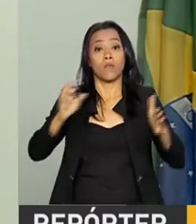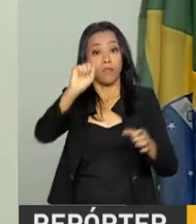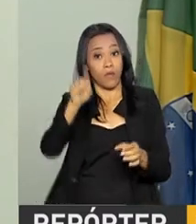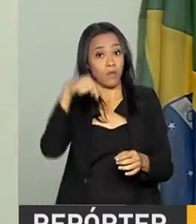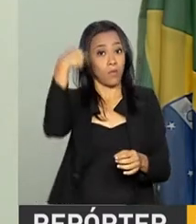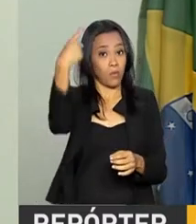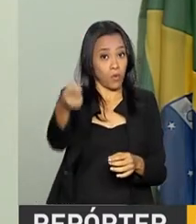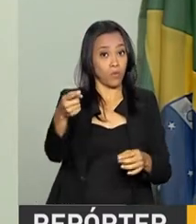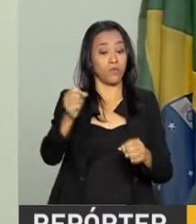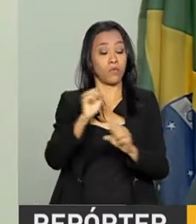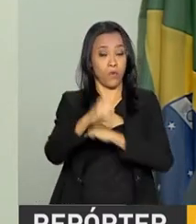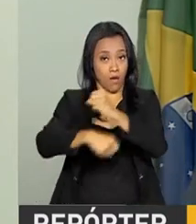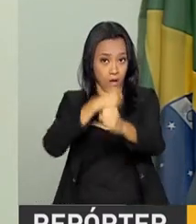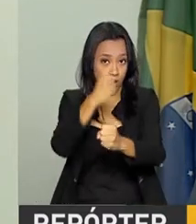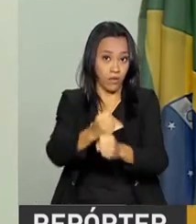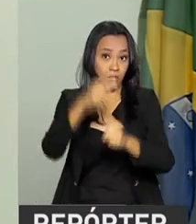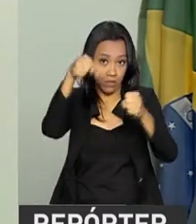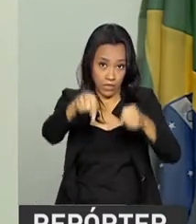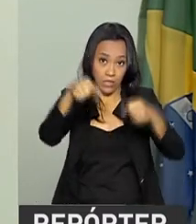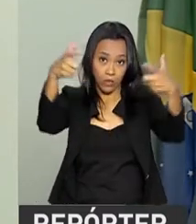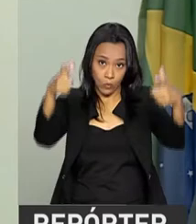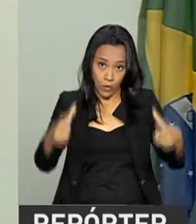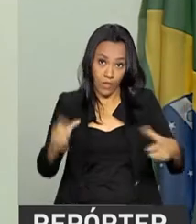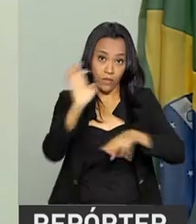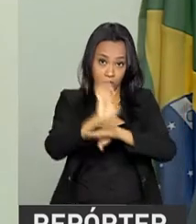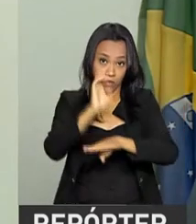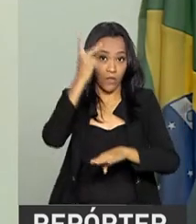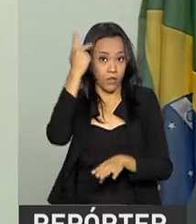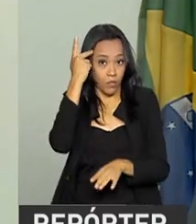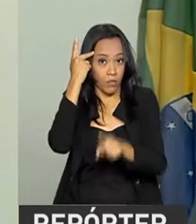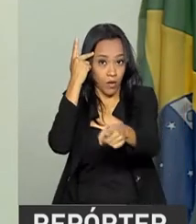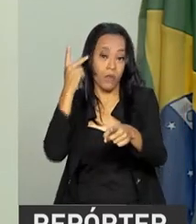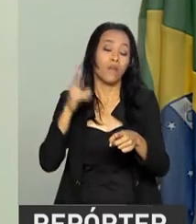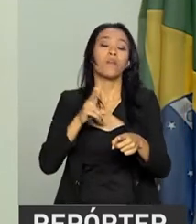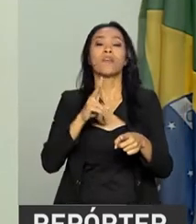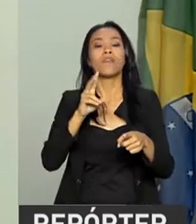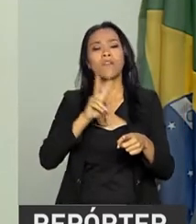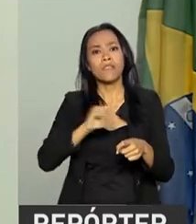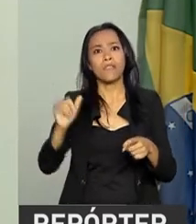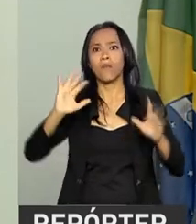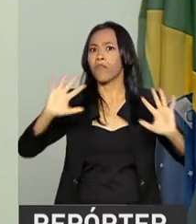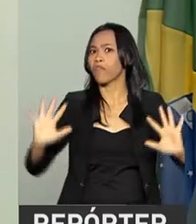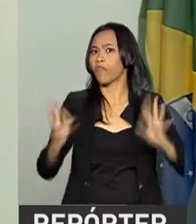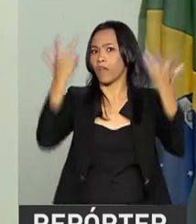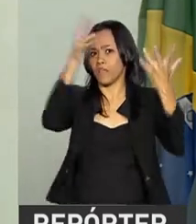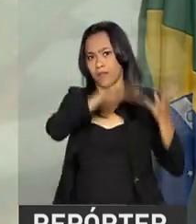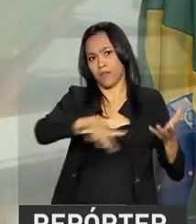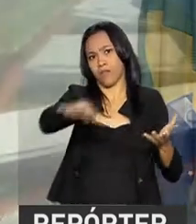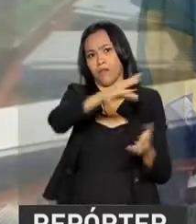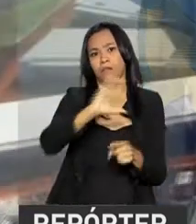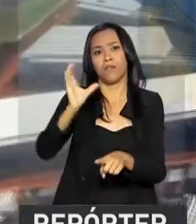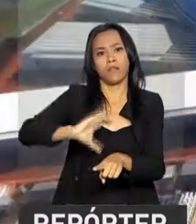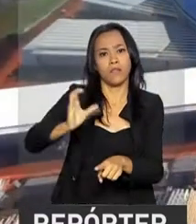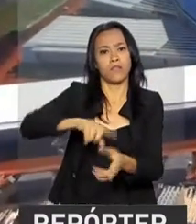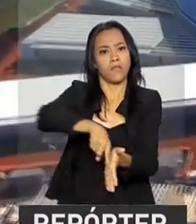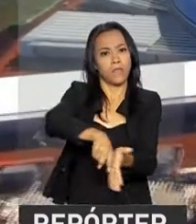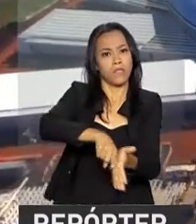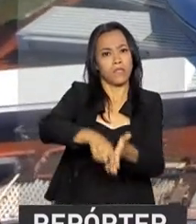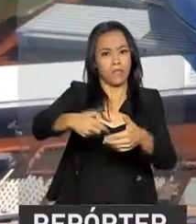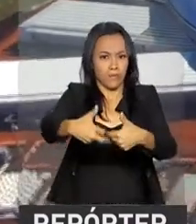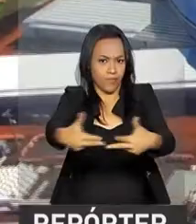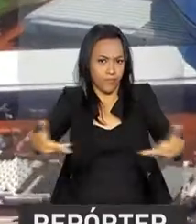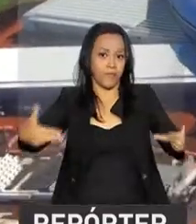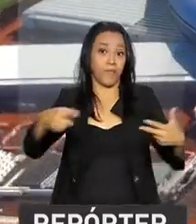cronograma tem sido mantido e será uma grande festa da ciência brasileira essa inauguração. E após a inauguração, um dos